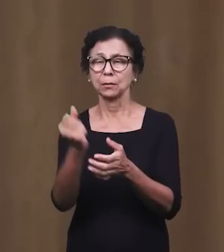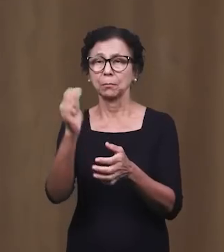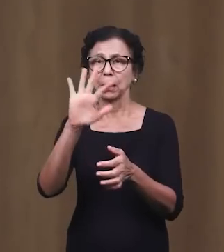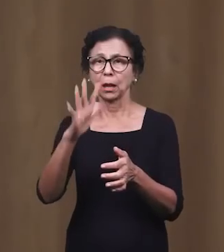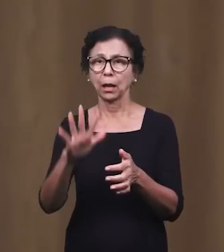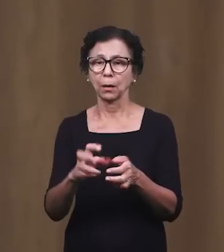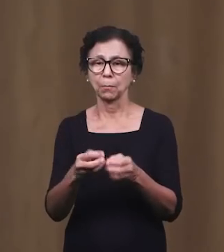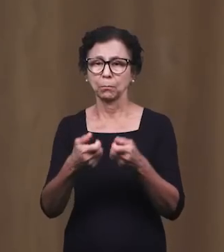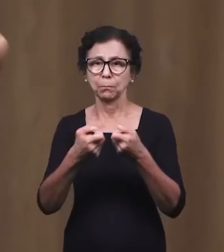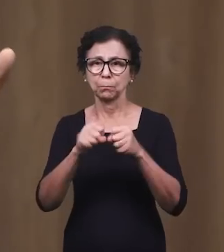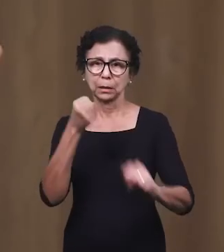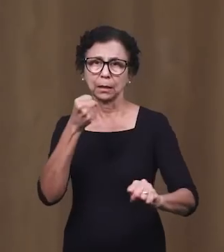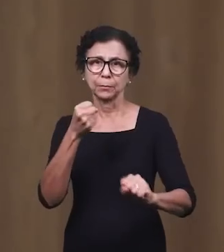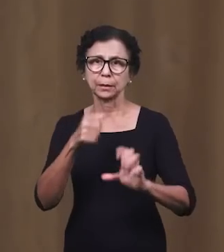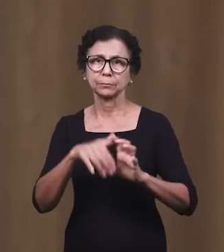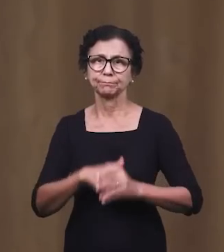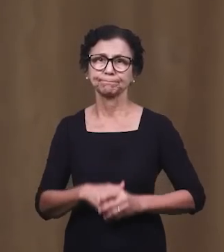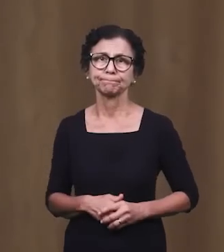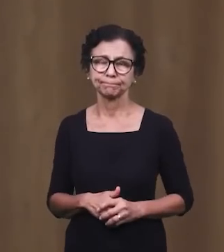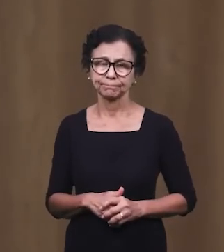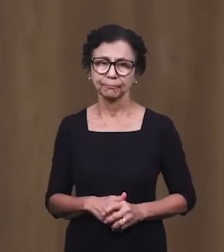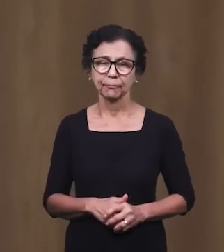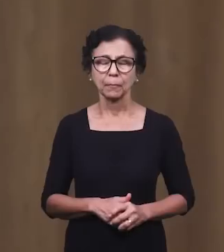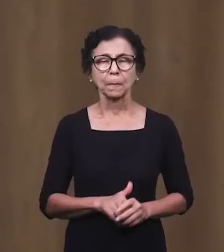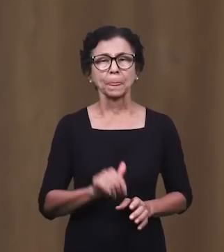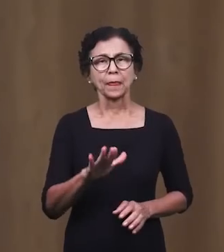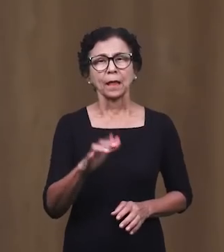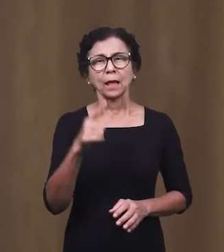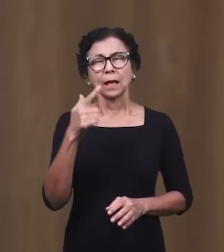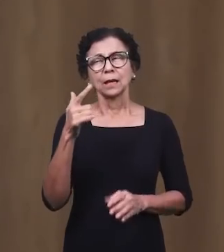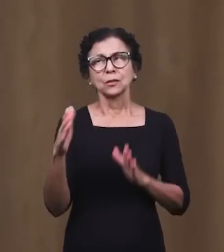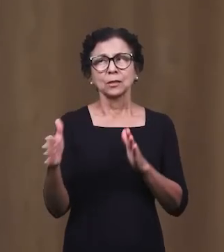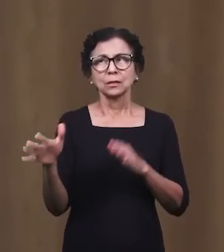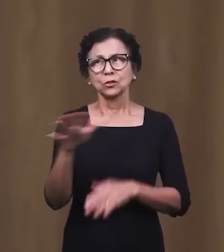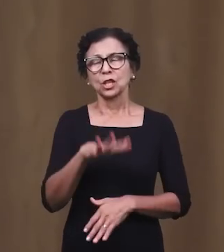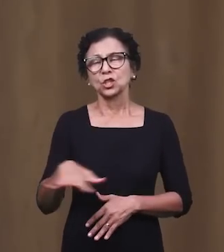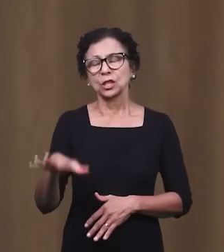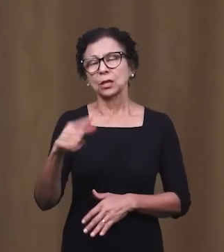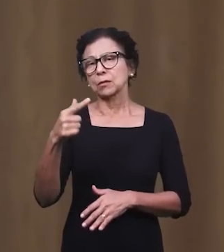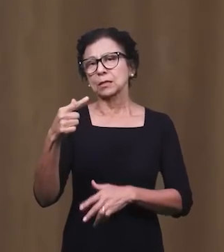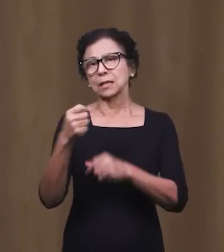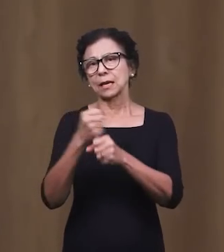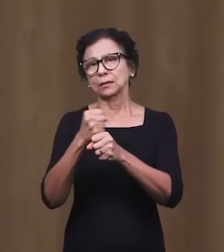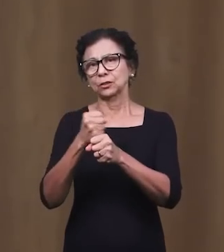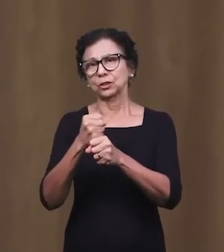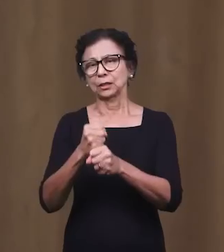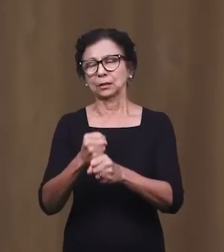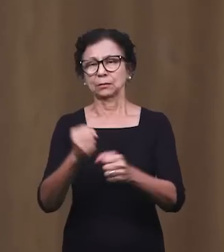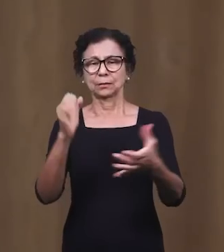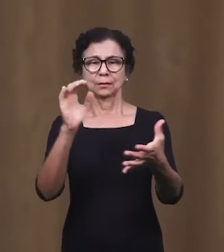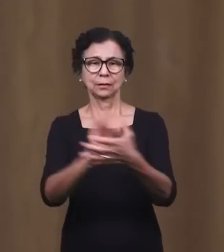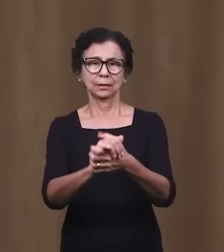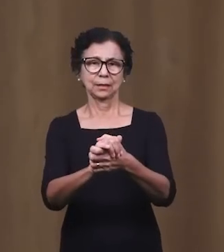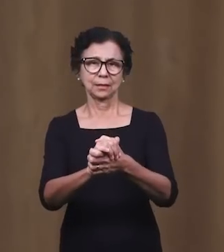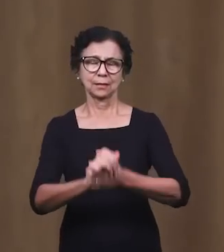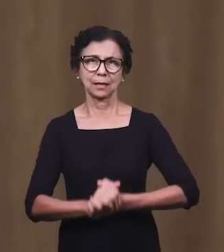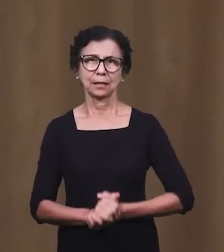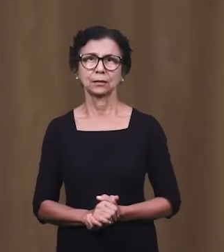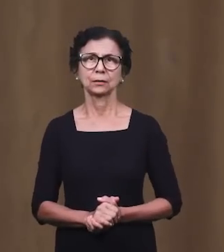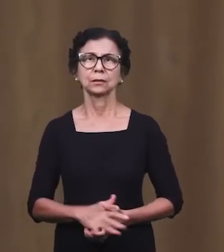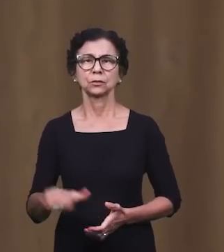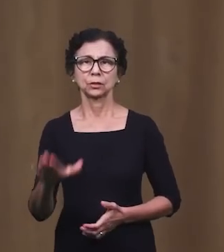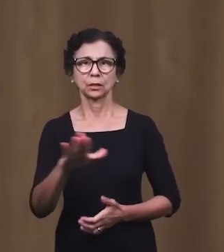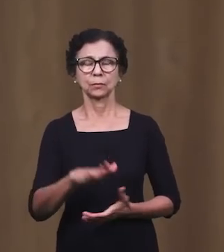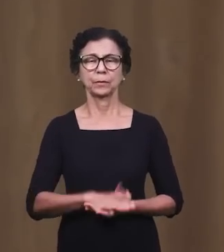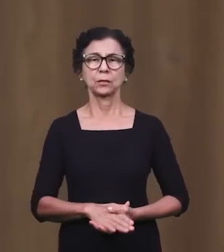7 anos. Por quê? Você olha no aspecto geral, 7 anos de casados, geralmente tem uma